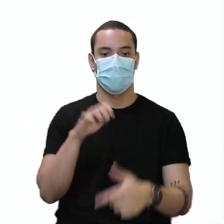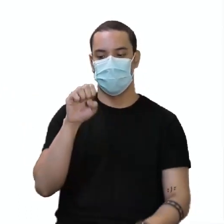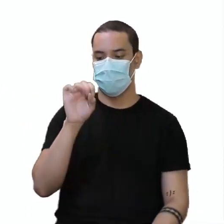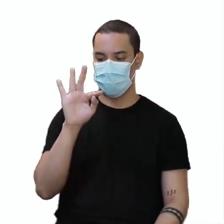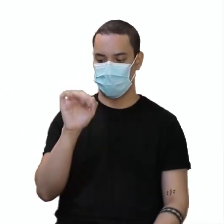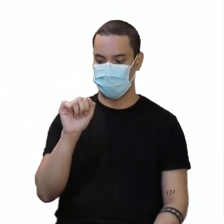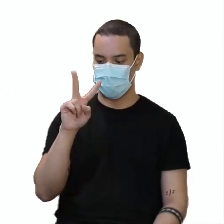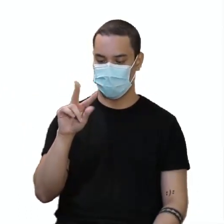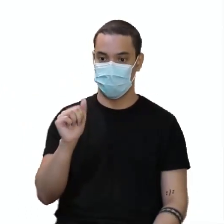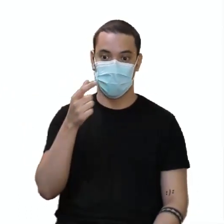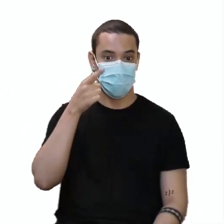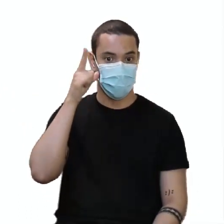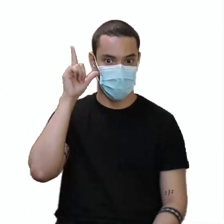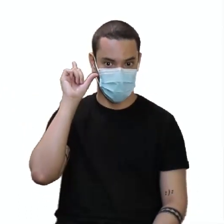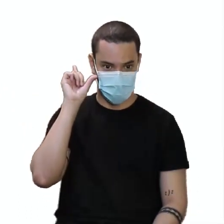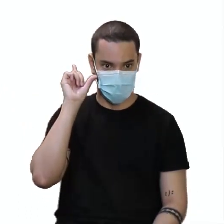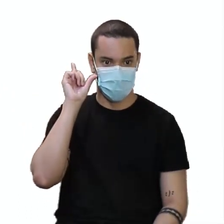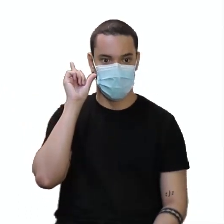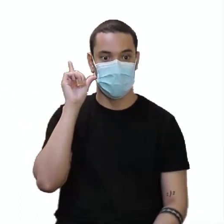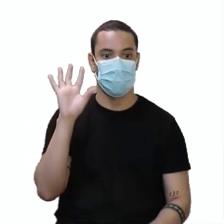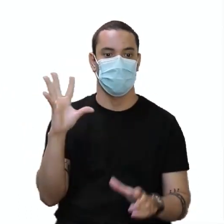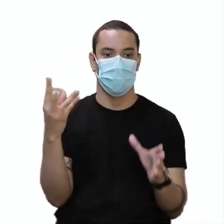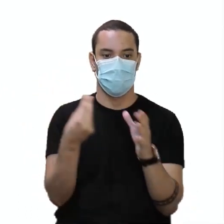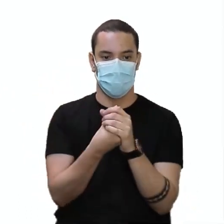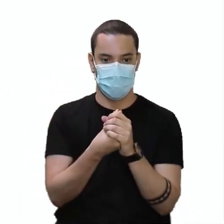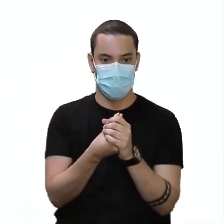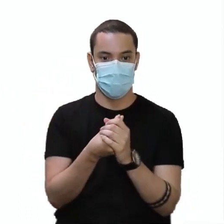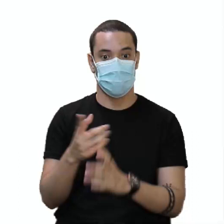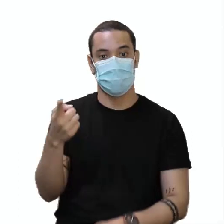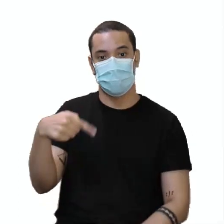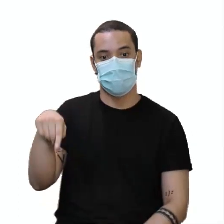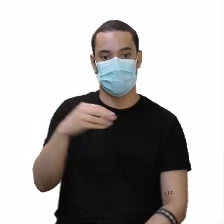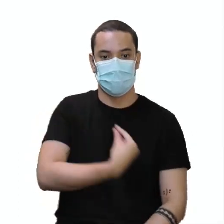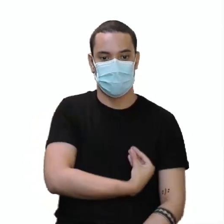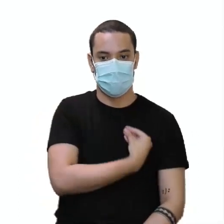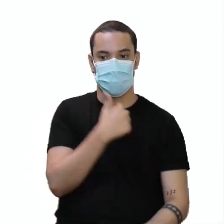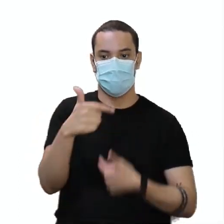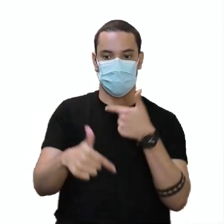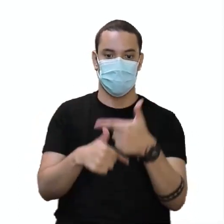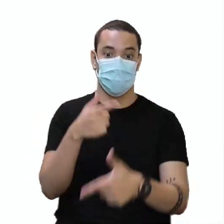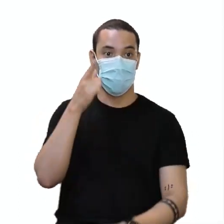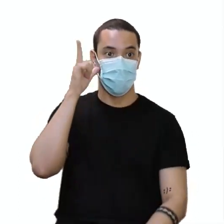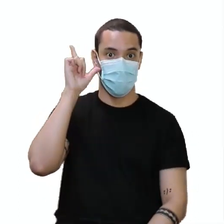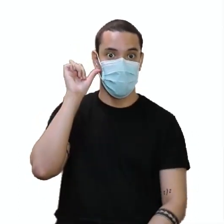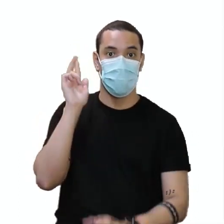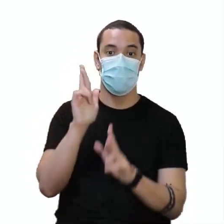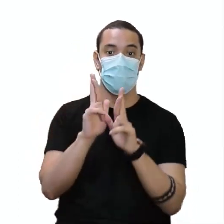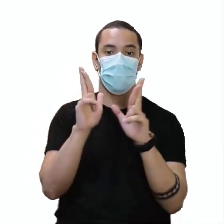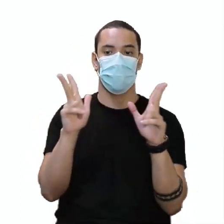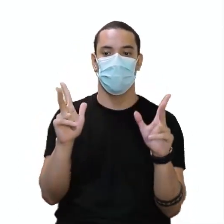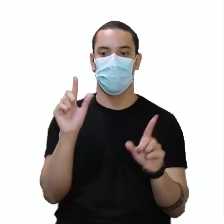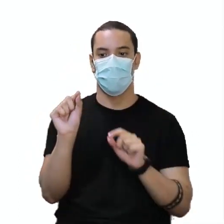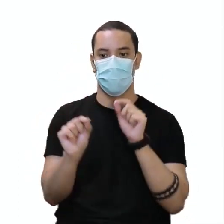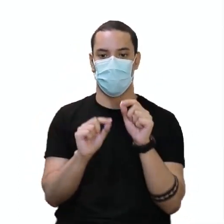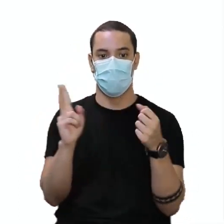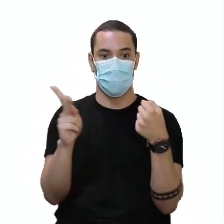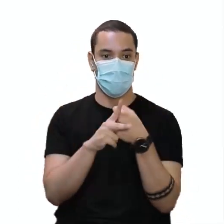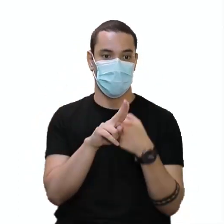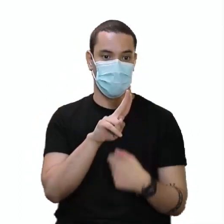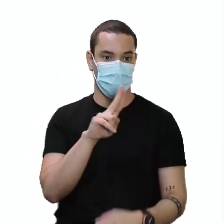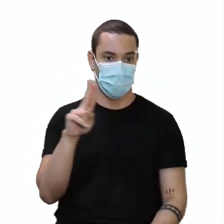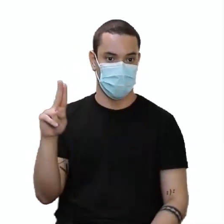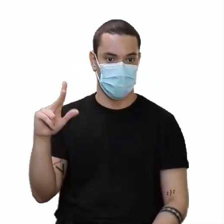they were working yesterday, no plural, eles estavam trabalhando ontem. A única diferença é o